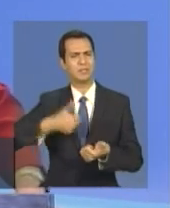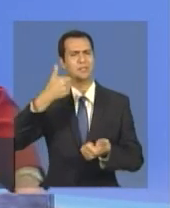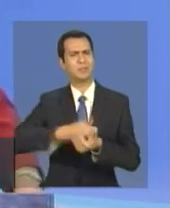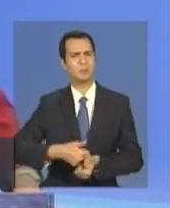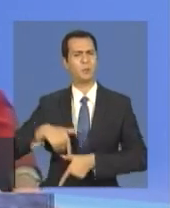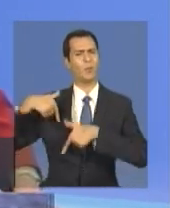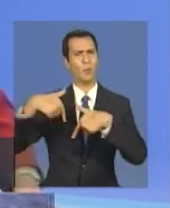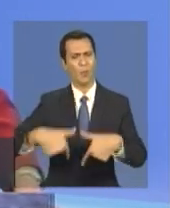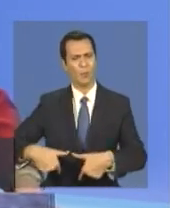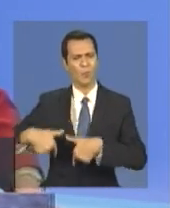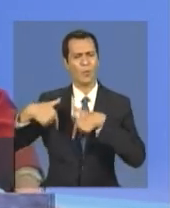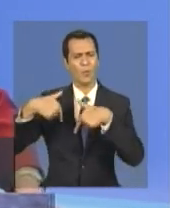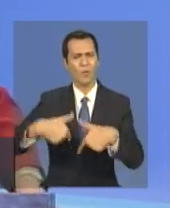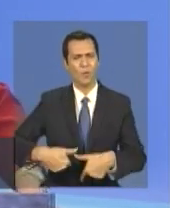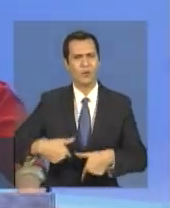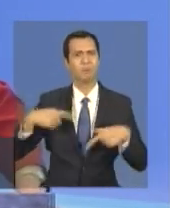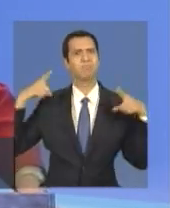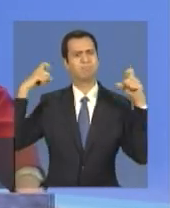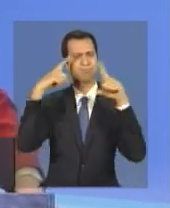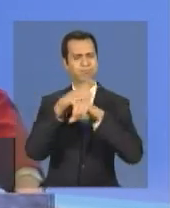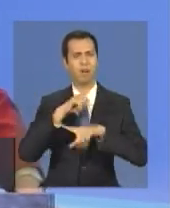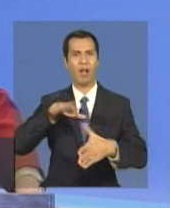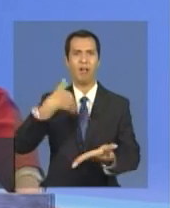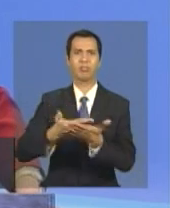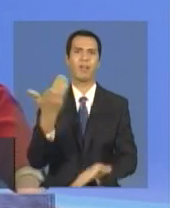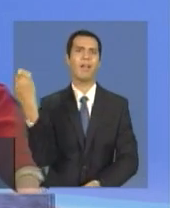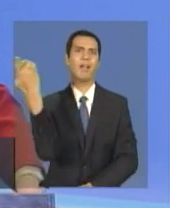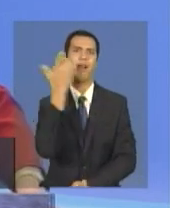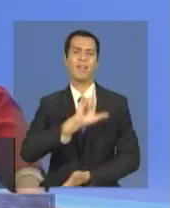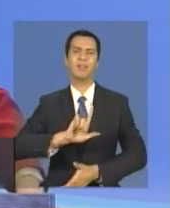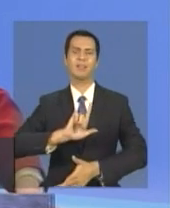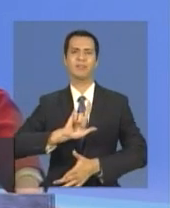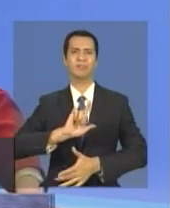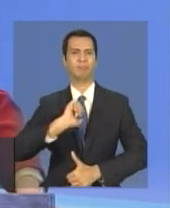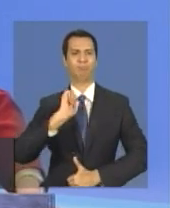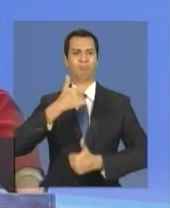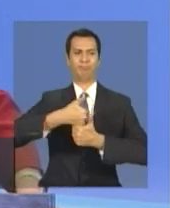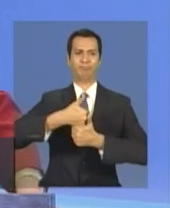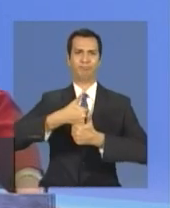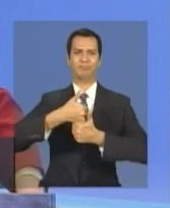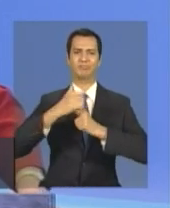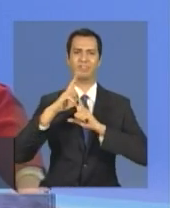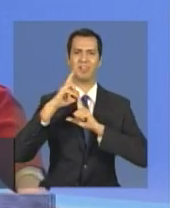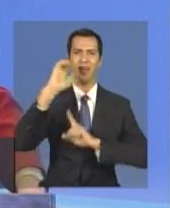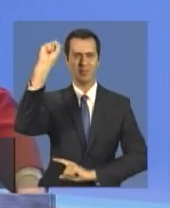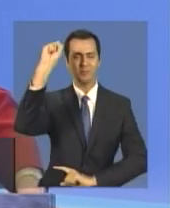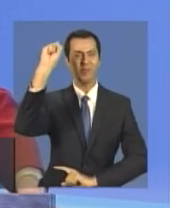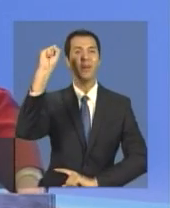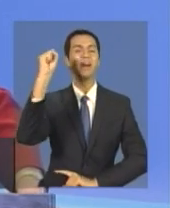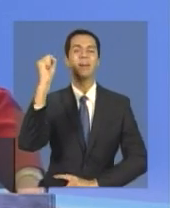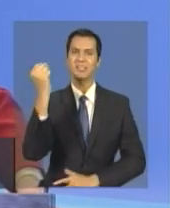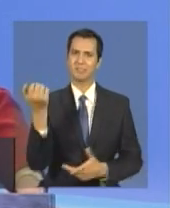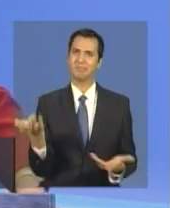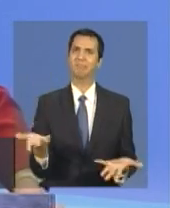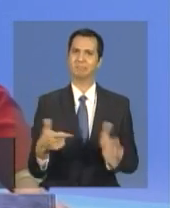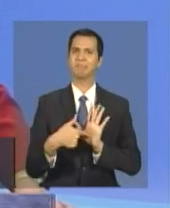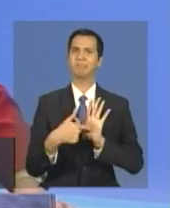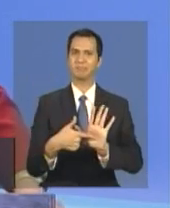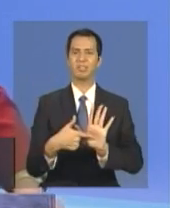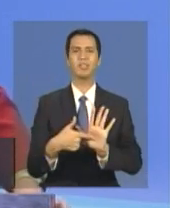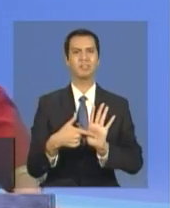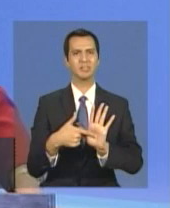se esforçado e ter conseguido se destacar e mostrar a